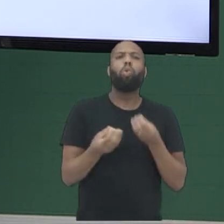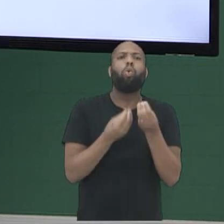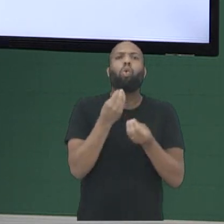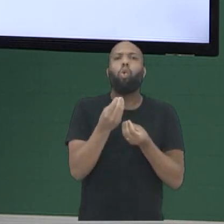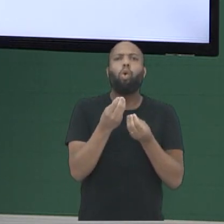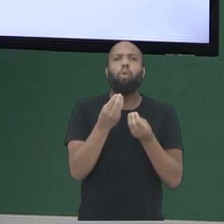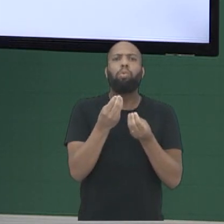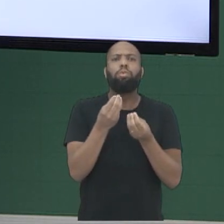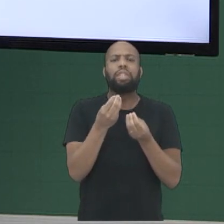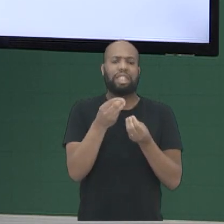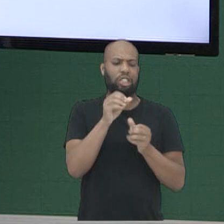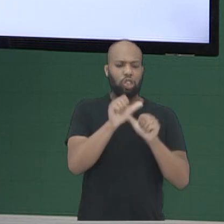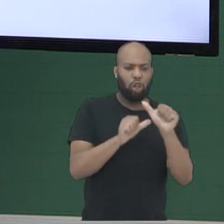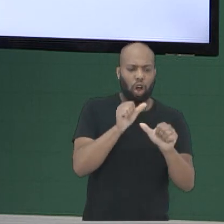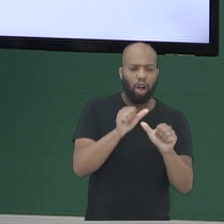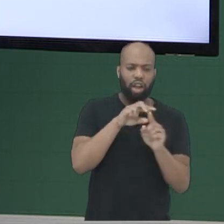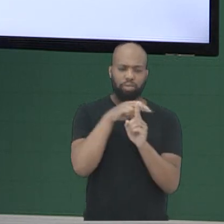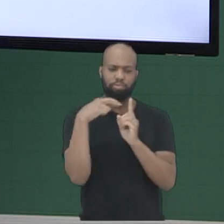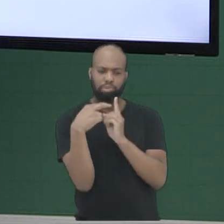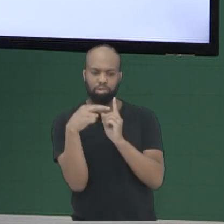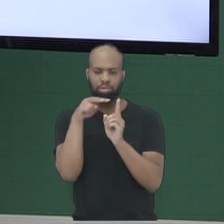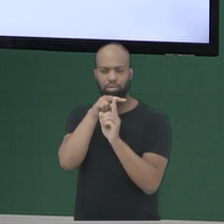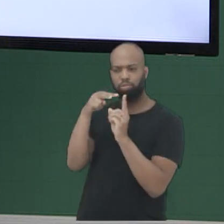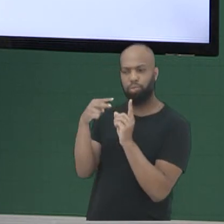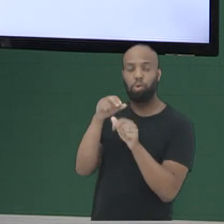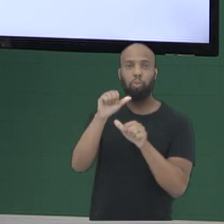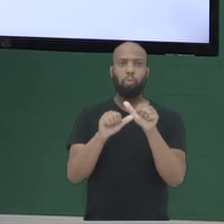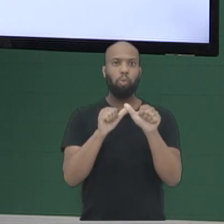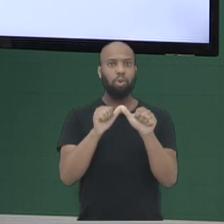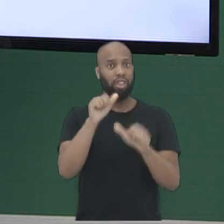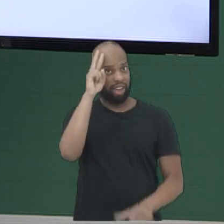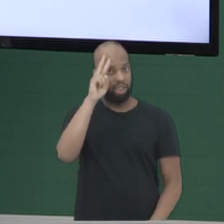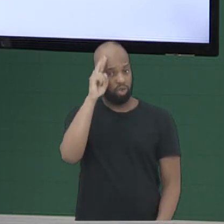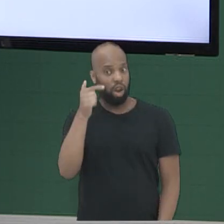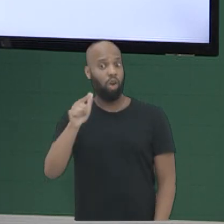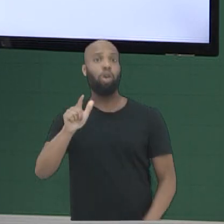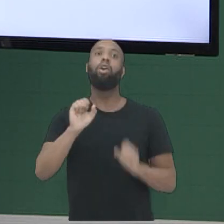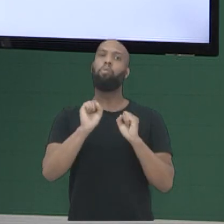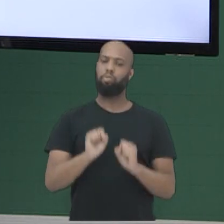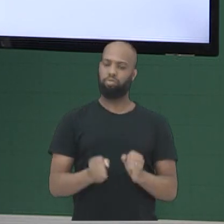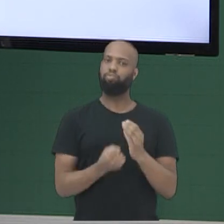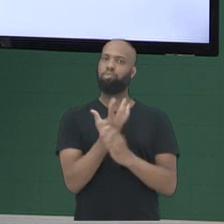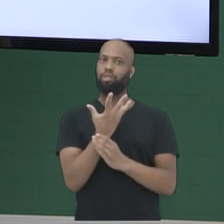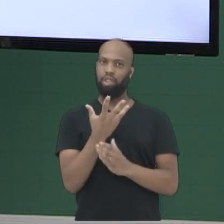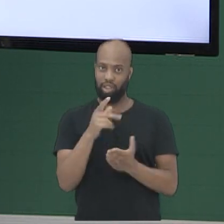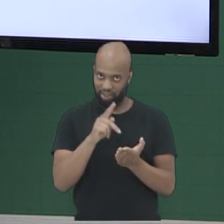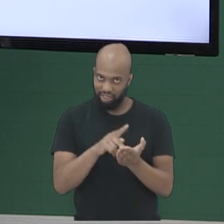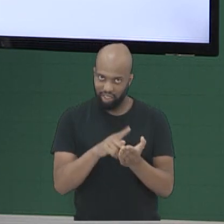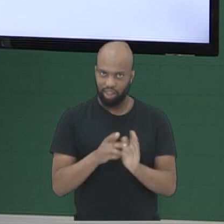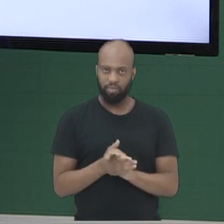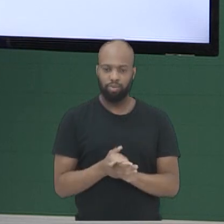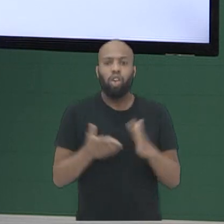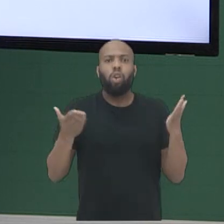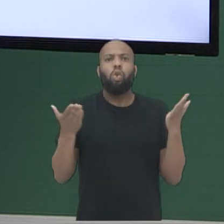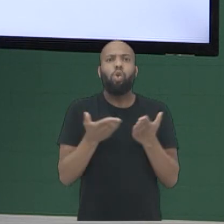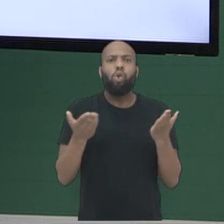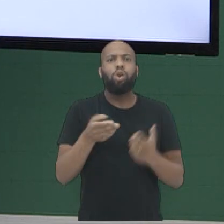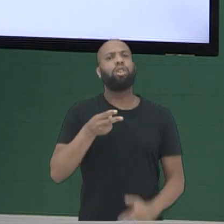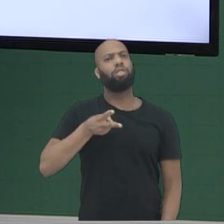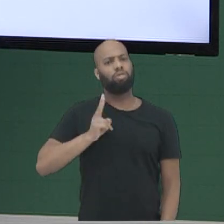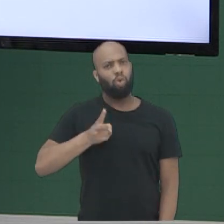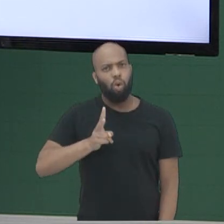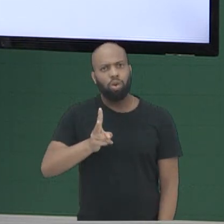quando trocamos de ponto de vista, outras histórias podem aparecer, não é isso? E hoje a gente